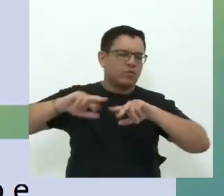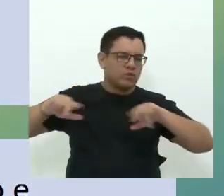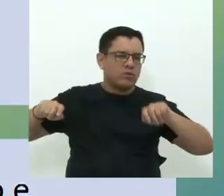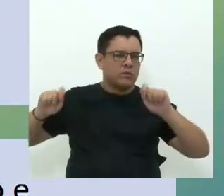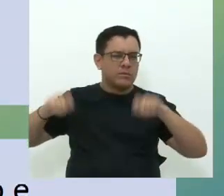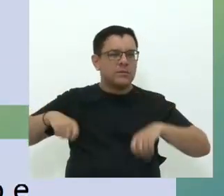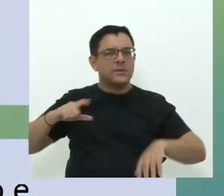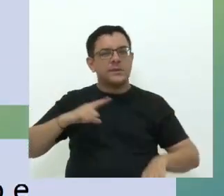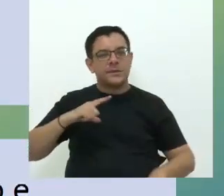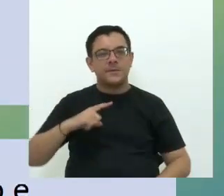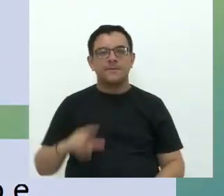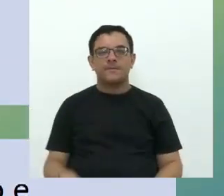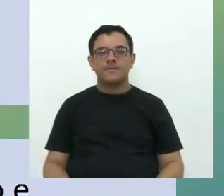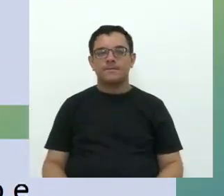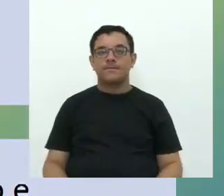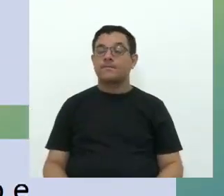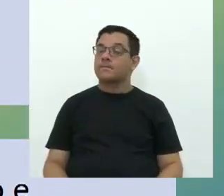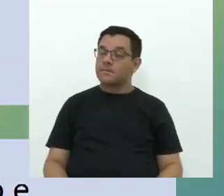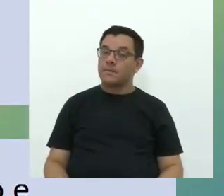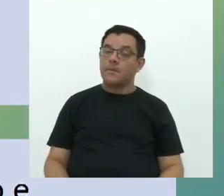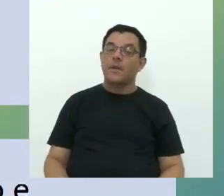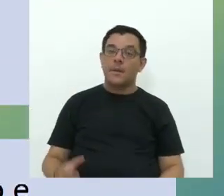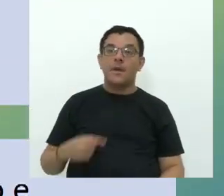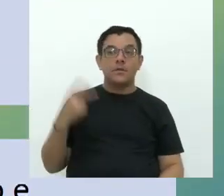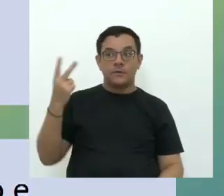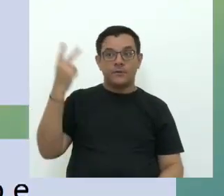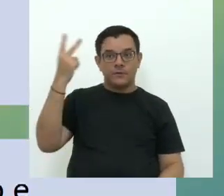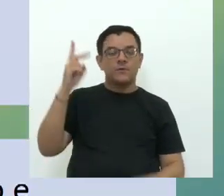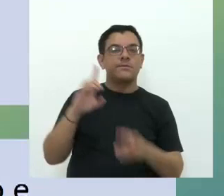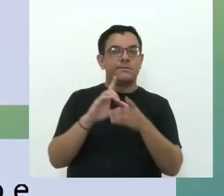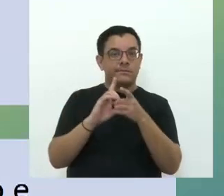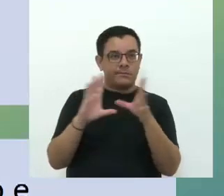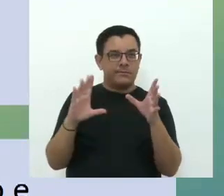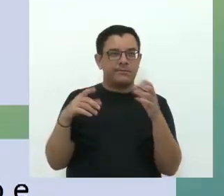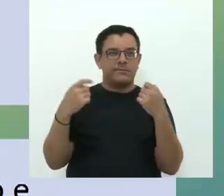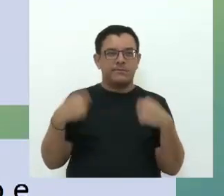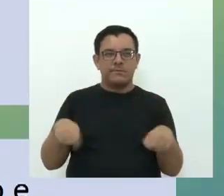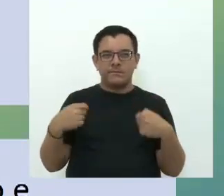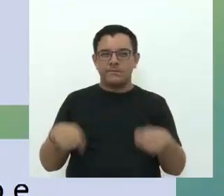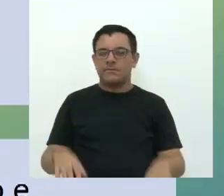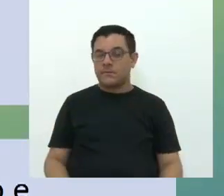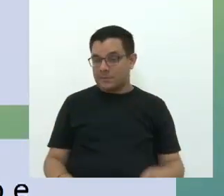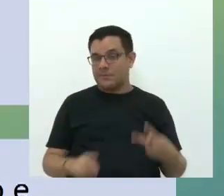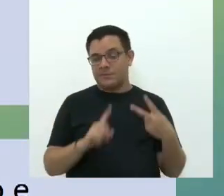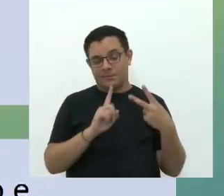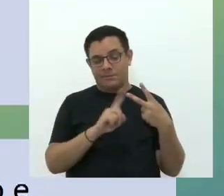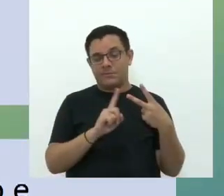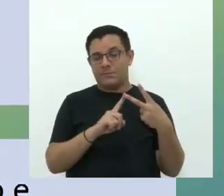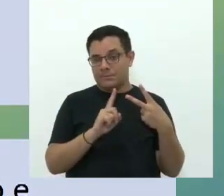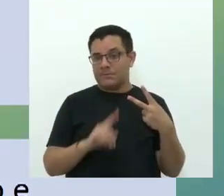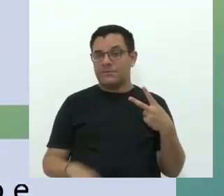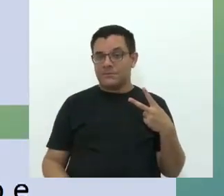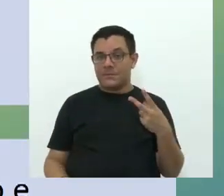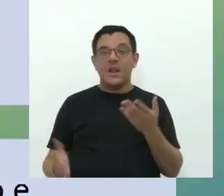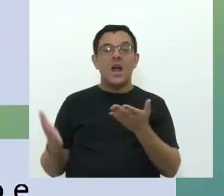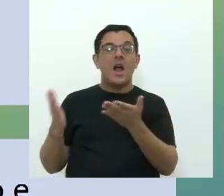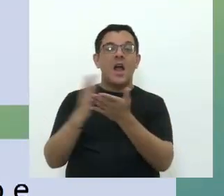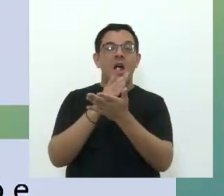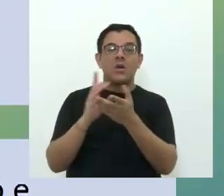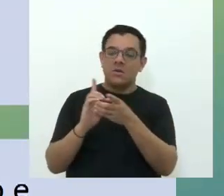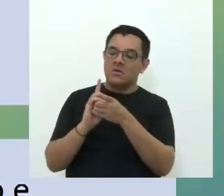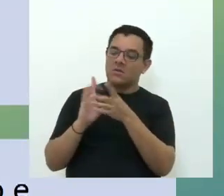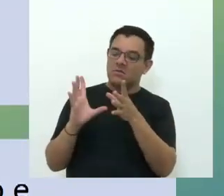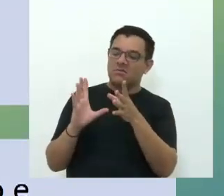dito isso é preciso resgatar os valores Democráticos porque tem muita gente trocando a democracia por